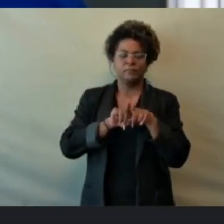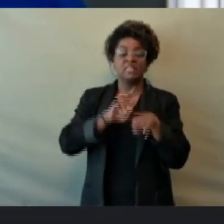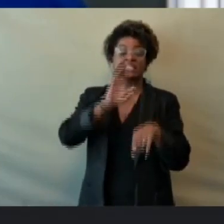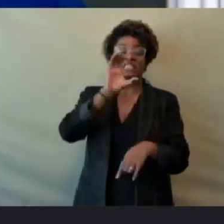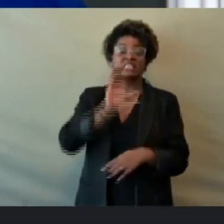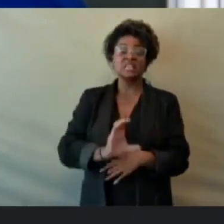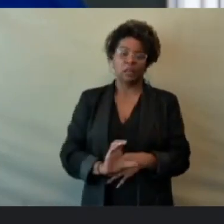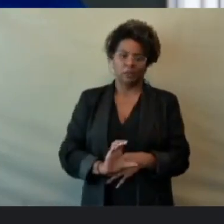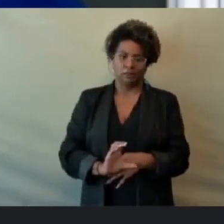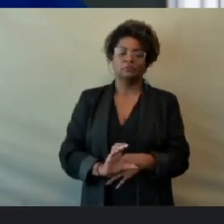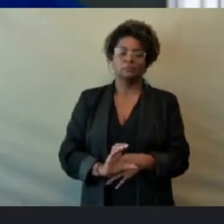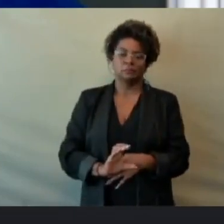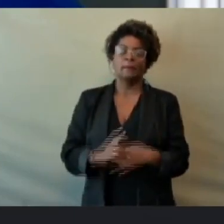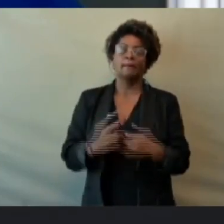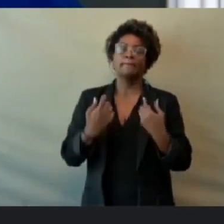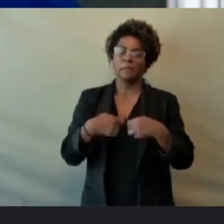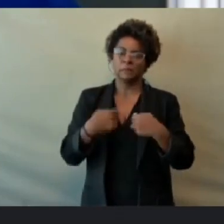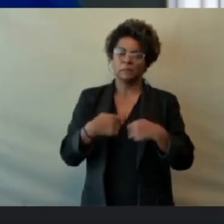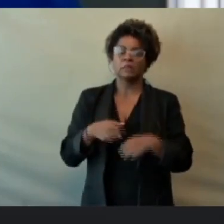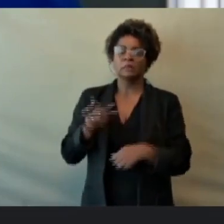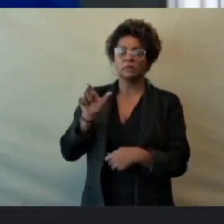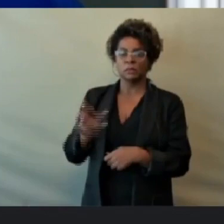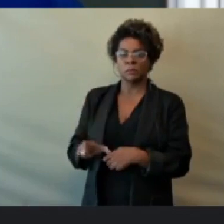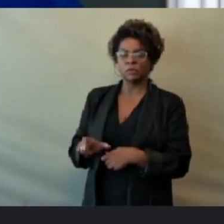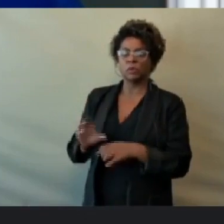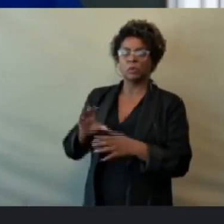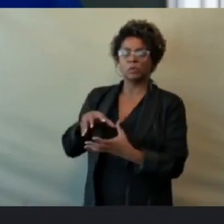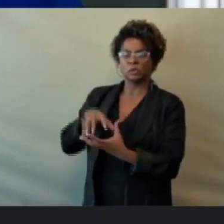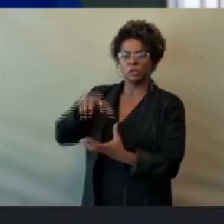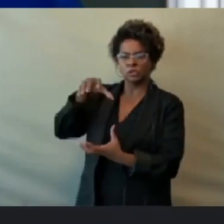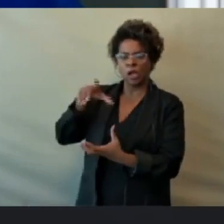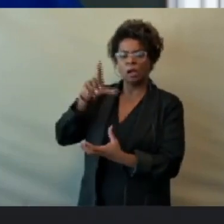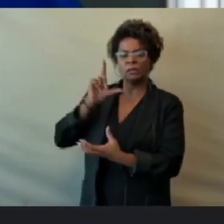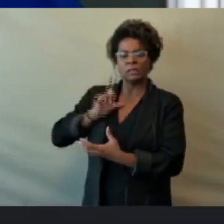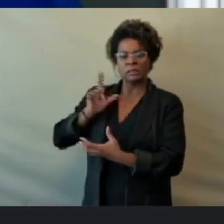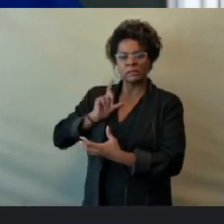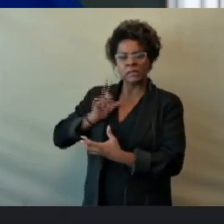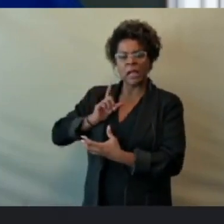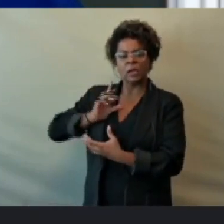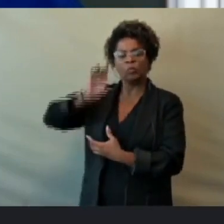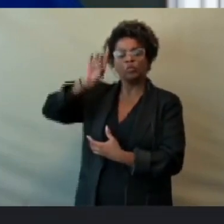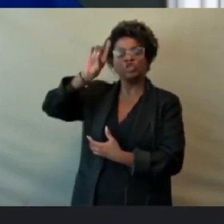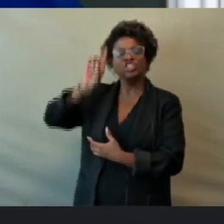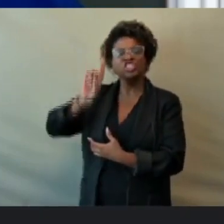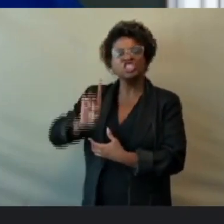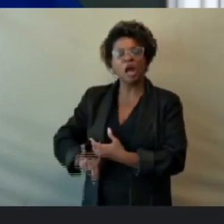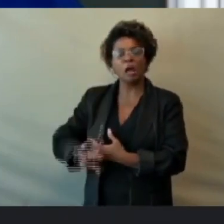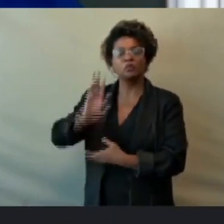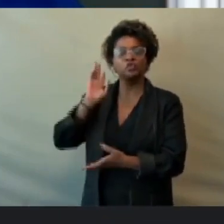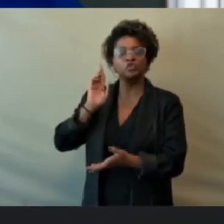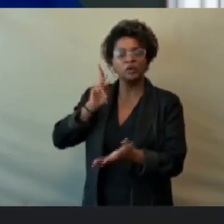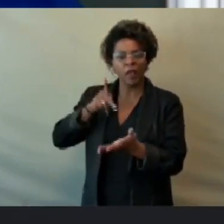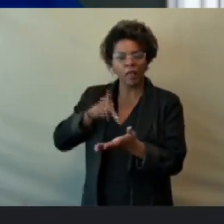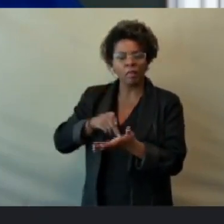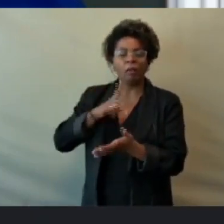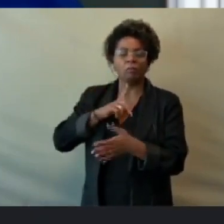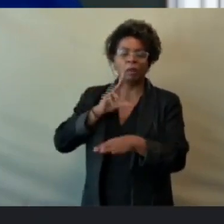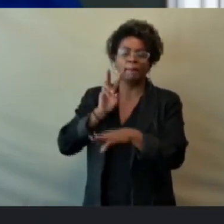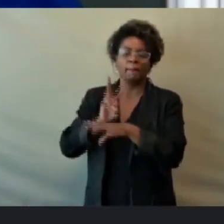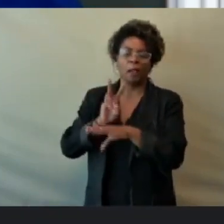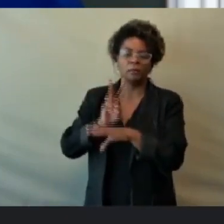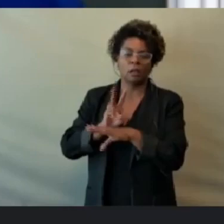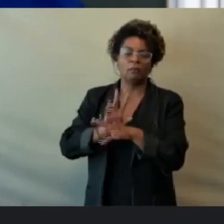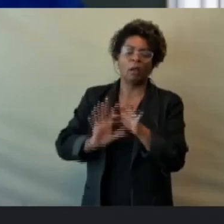esses idosos sejam sujeitos de direitos e que tenham preservadas e garantidas a proteção